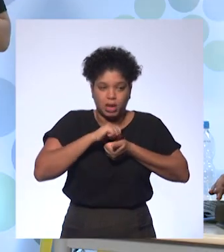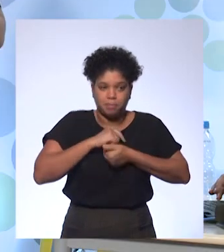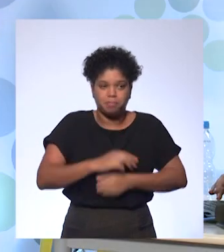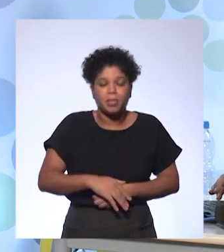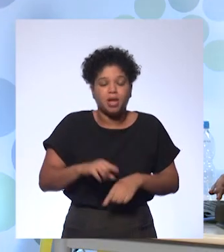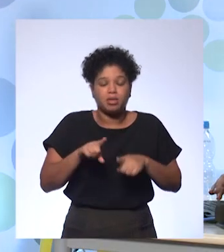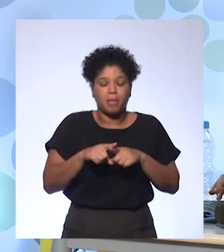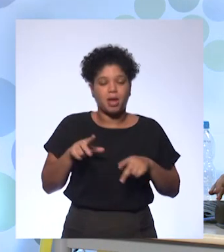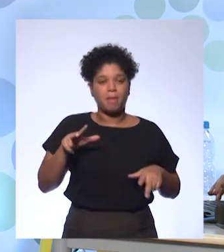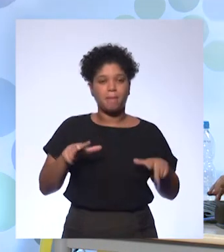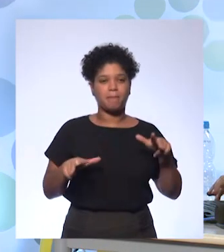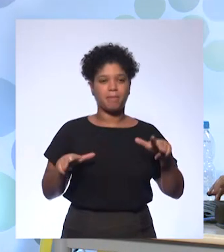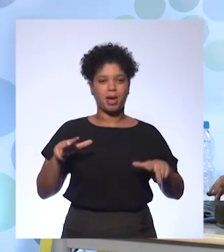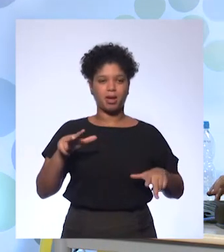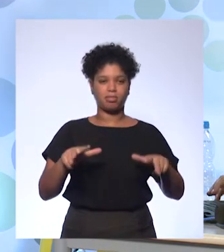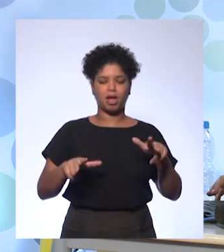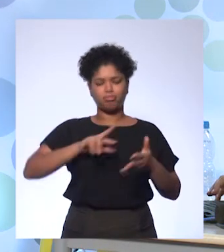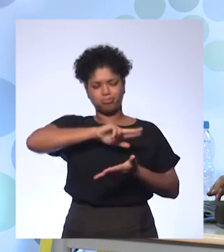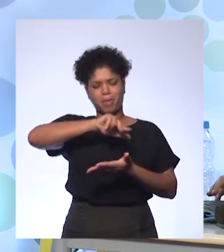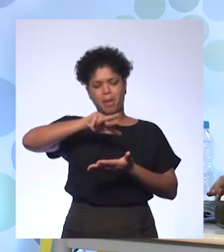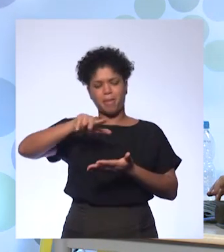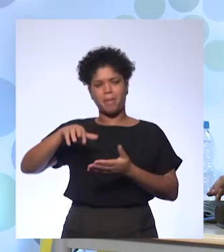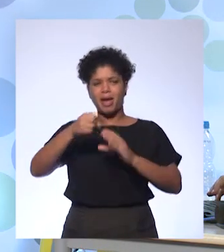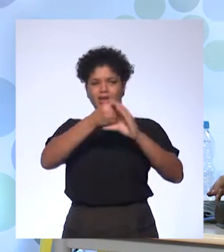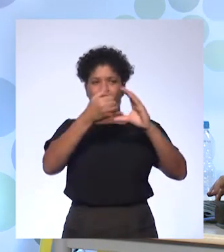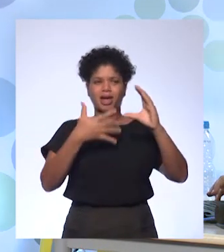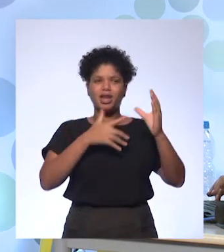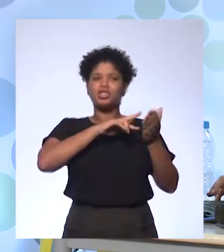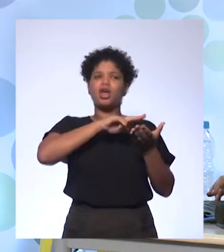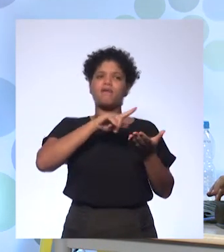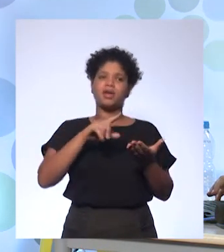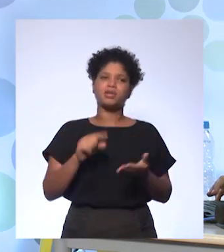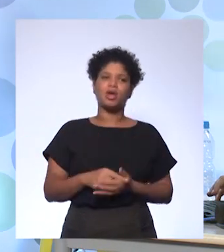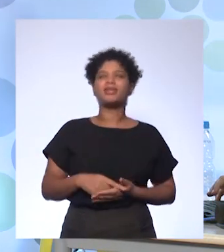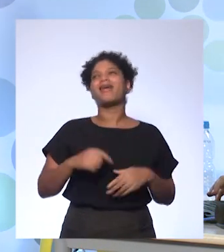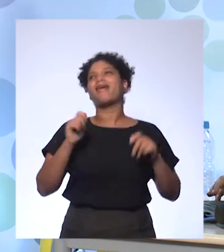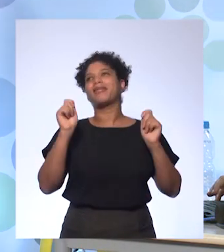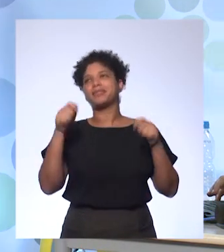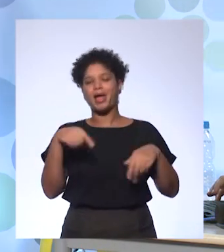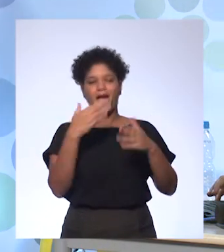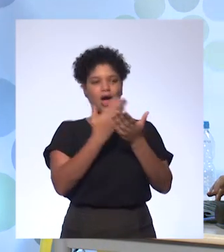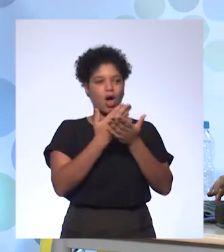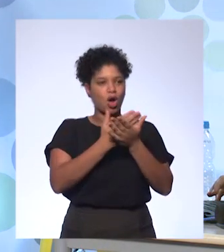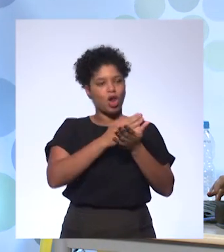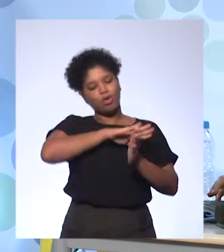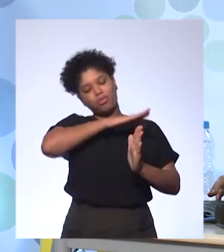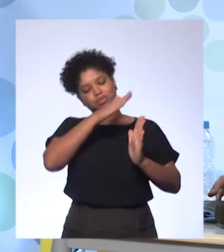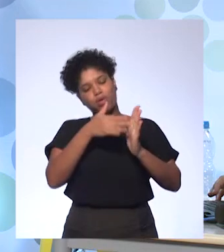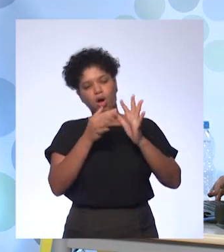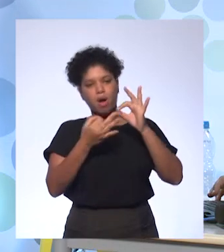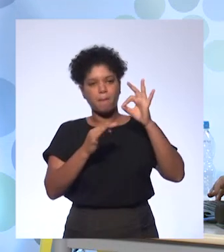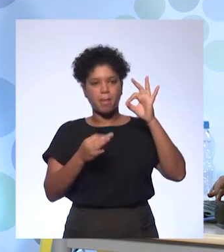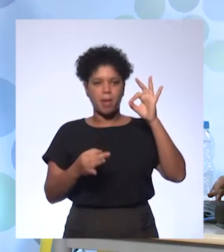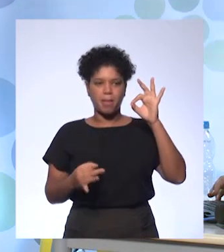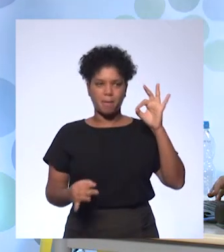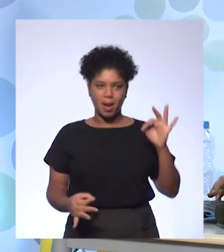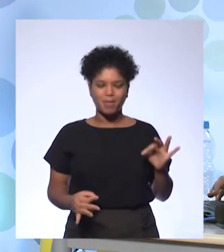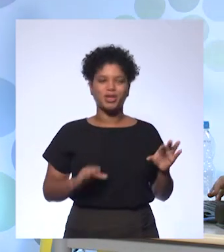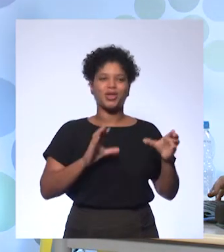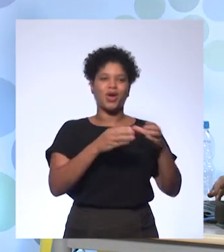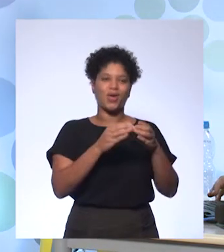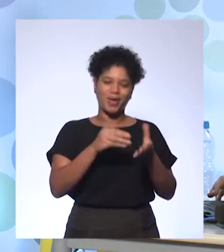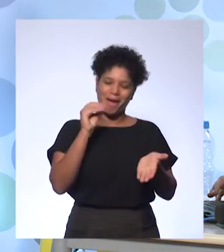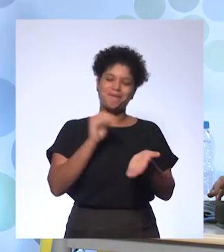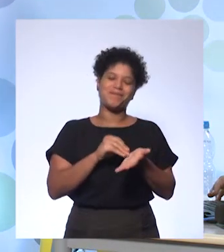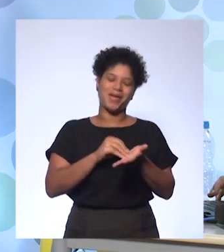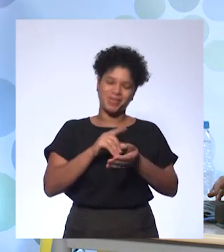patas vão variar, então são várias características. Aí a gente poderia ter uma aula inteira só para falar desse grupo e ainda ia